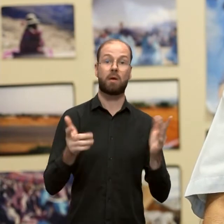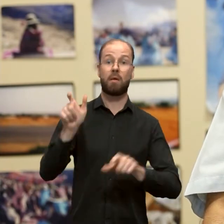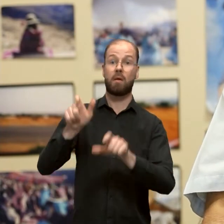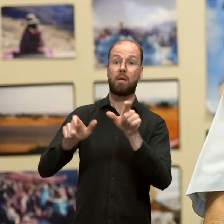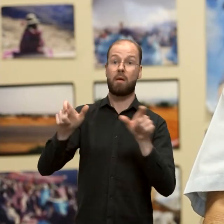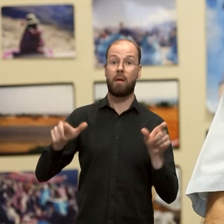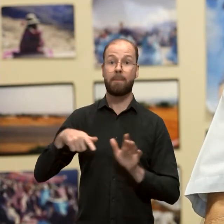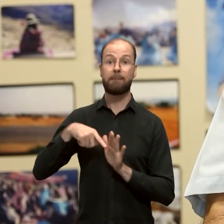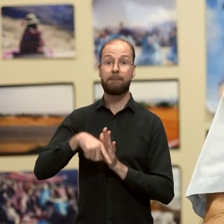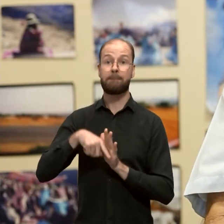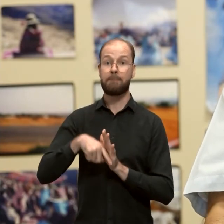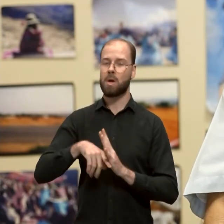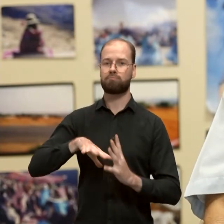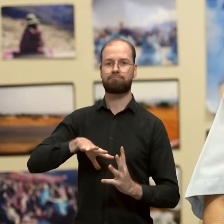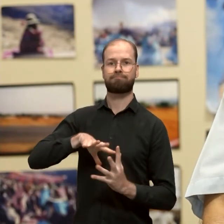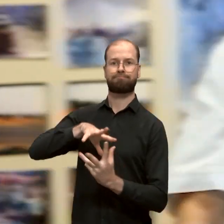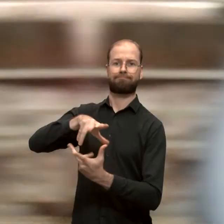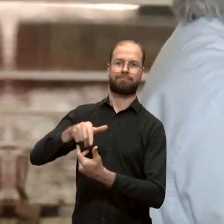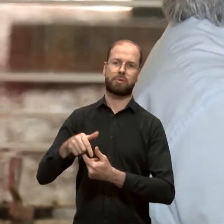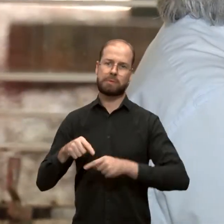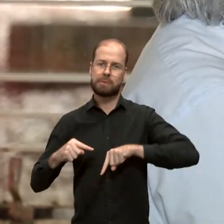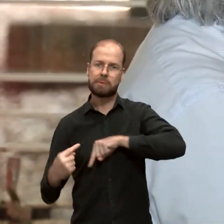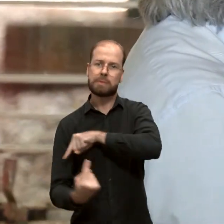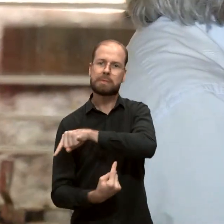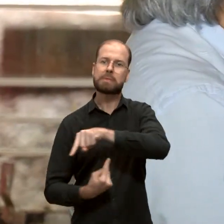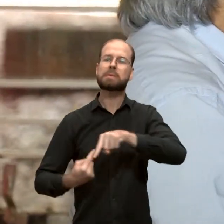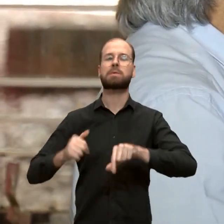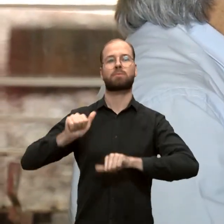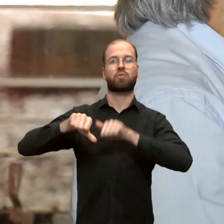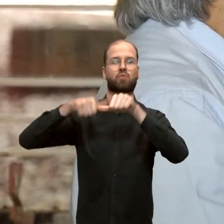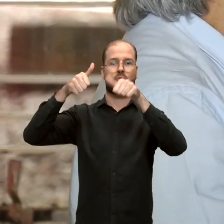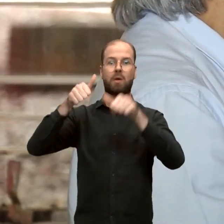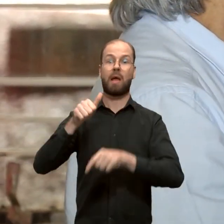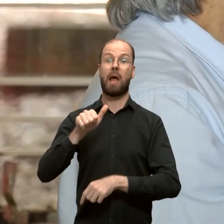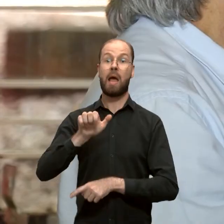trouxe uma mudança, qualificou o Estado.